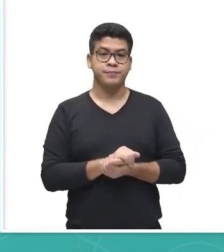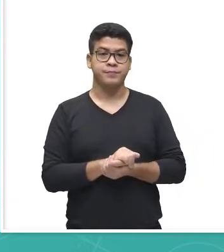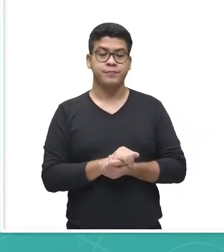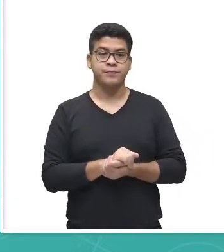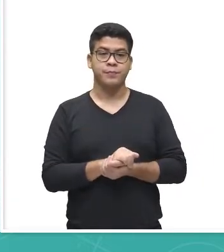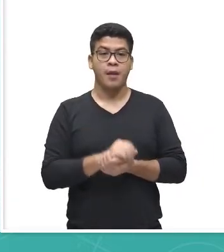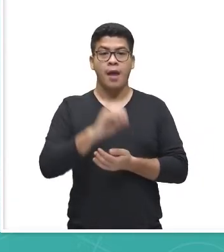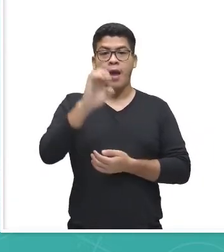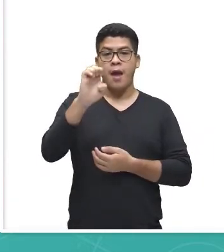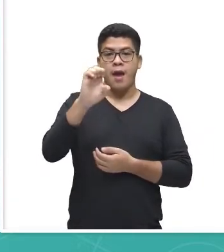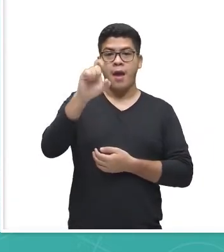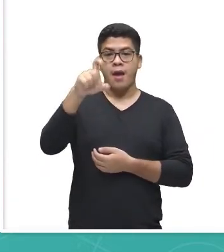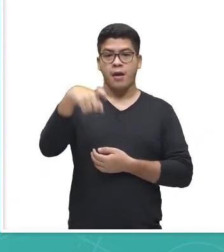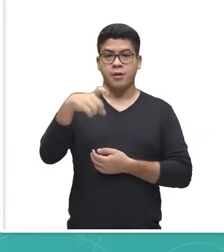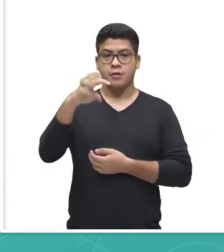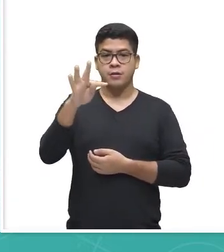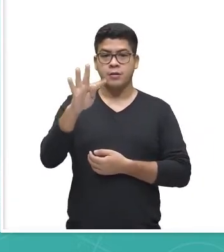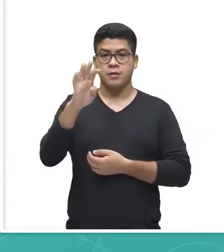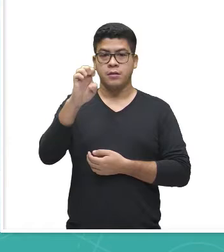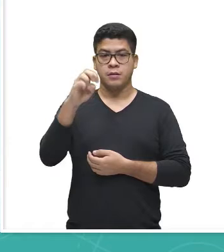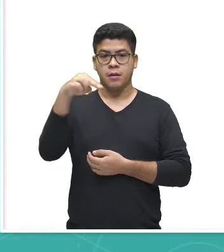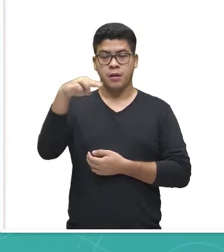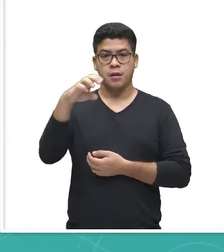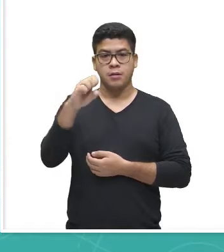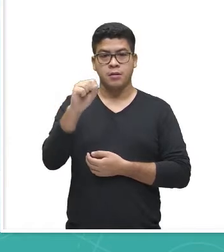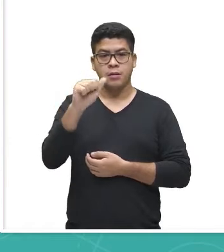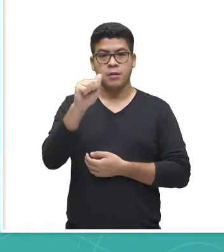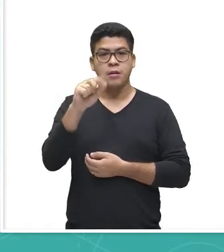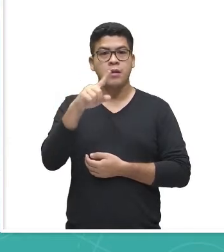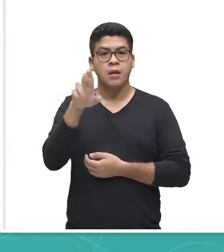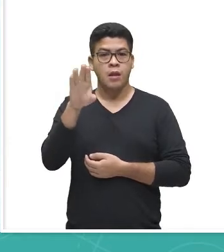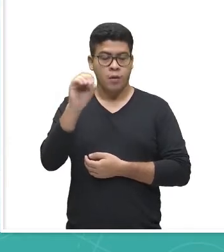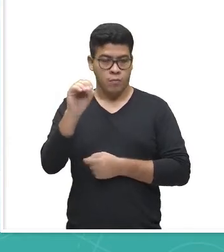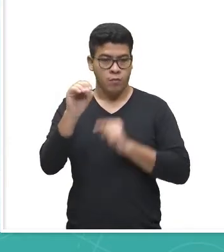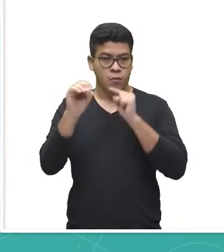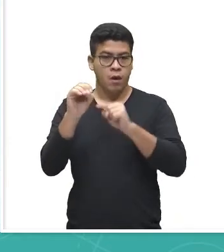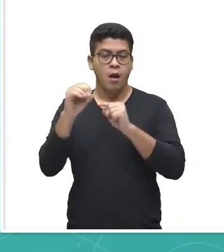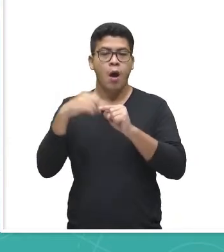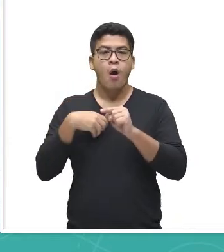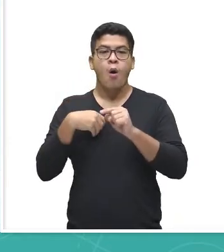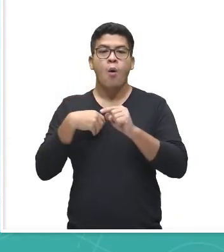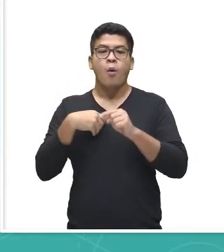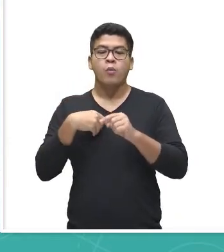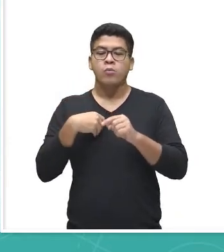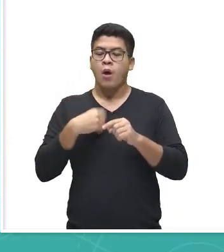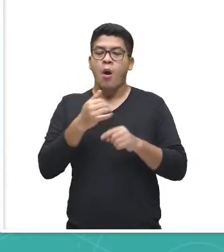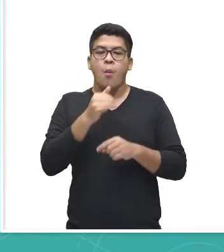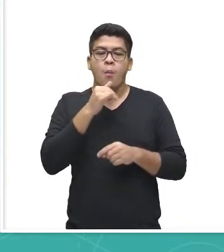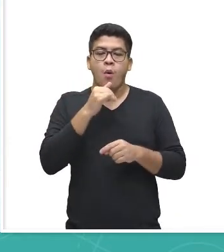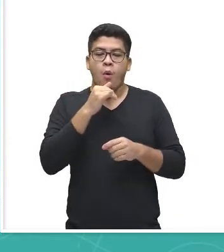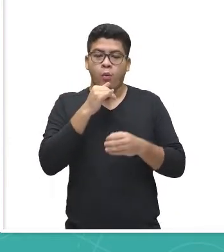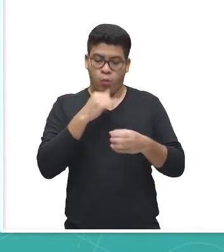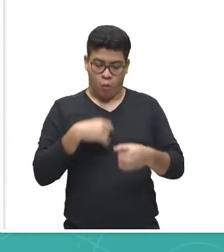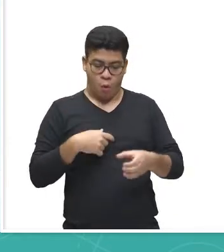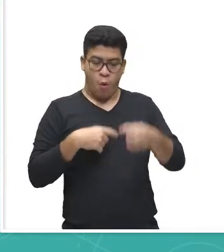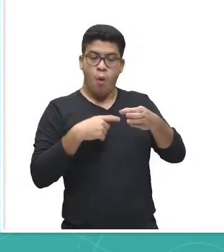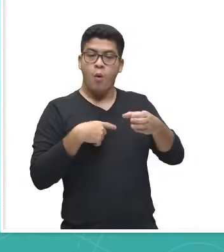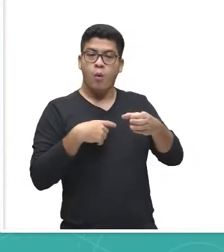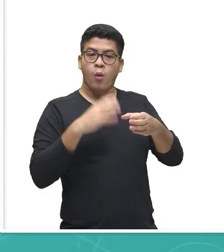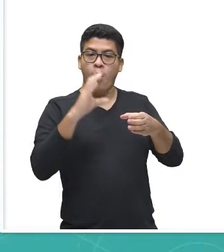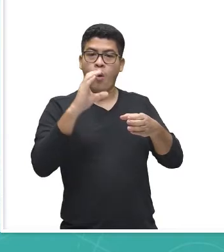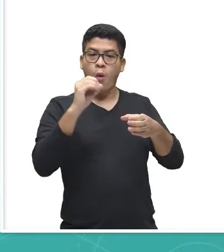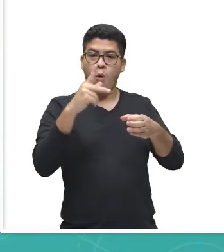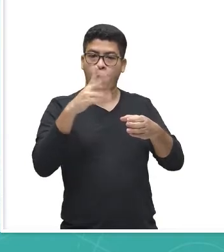temos, ó, a extensão, que é onde a matéria tende a ocupar lugar no espaço, né? Então a